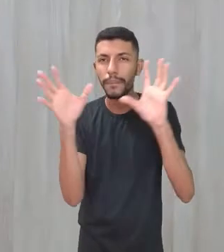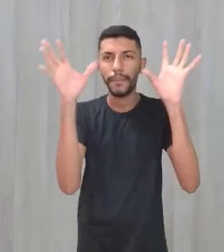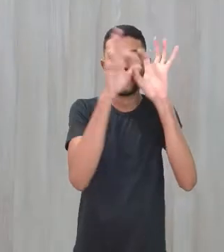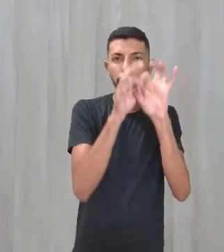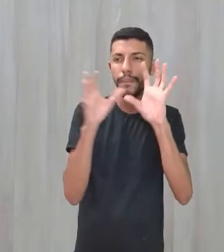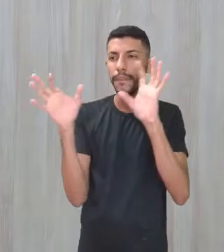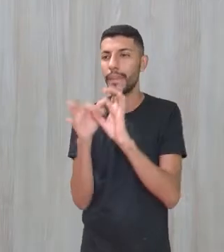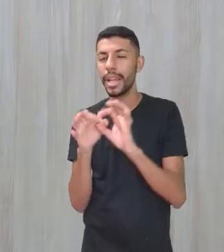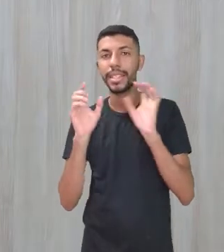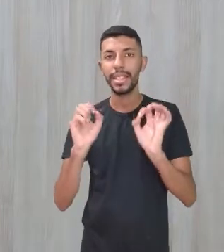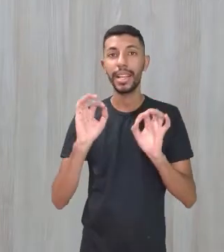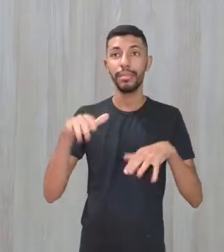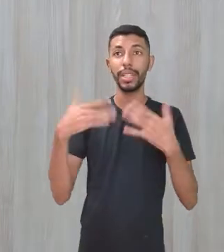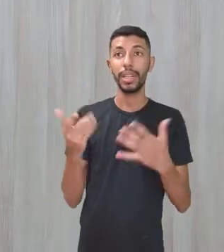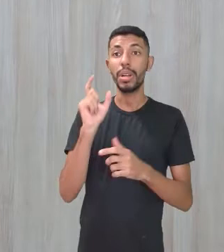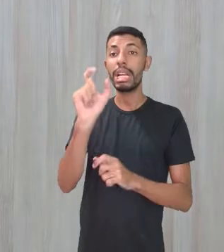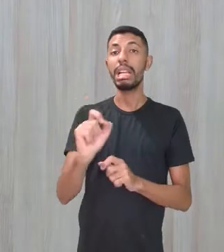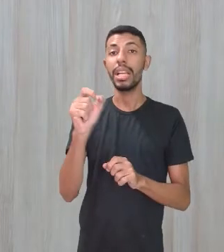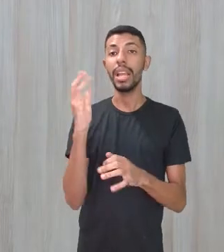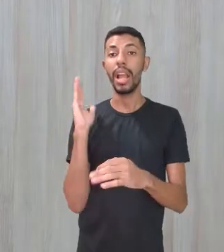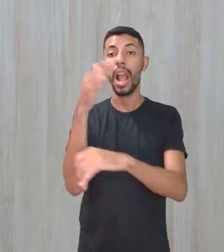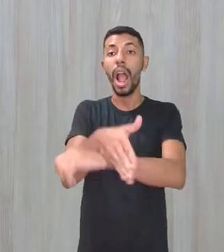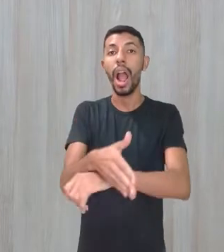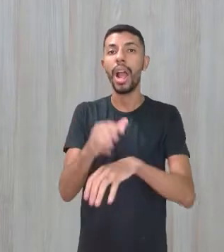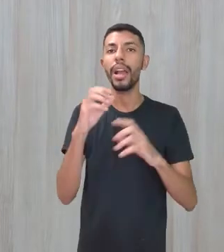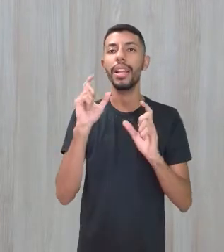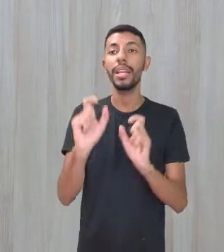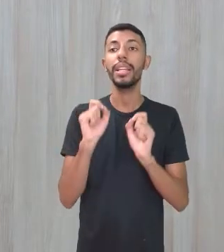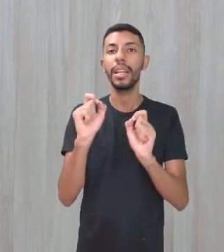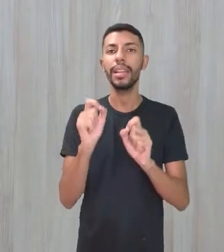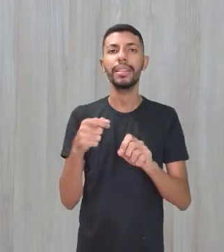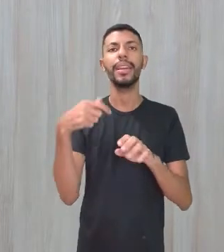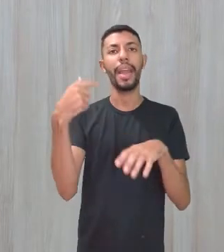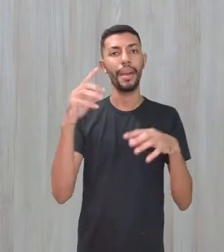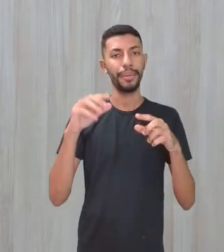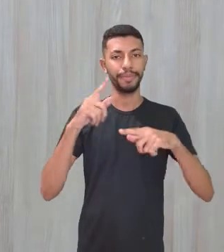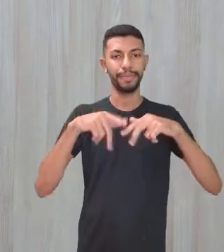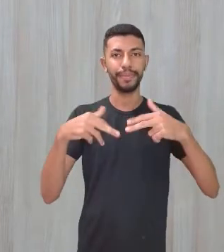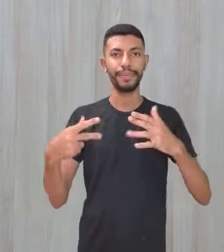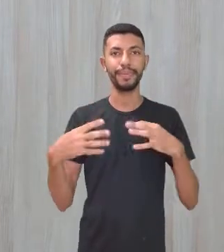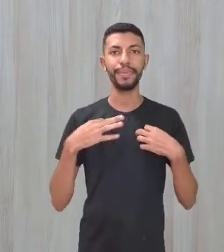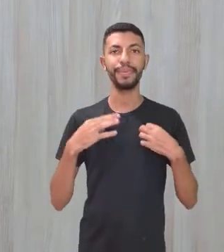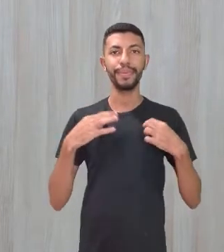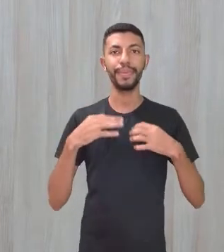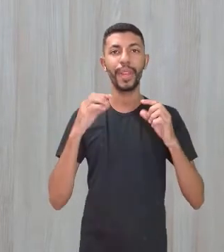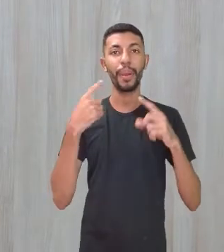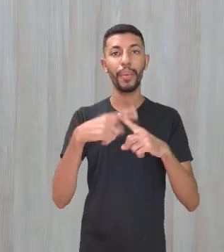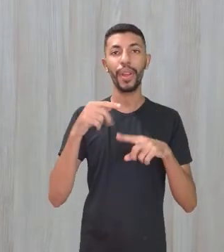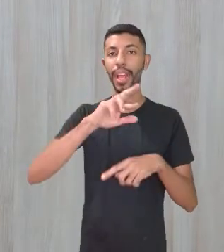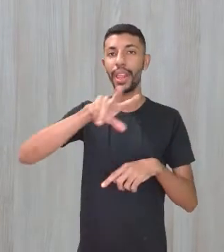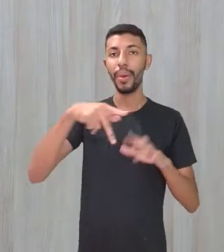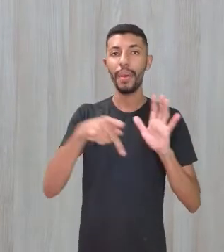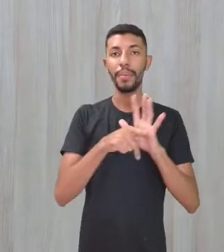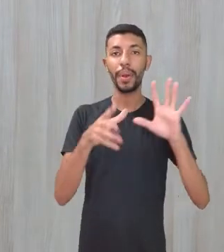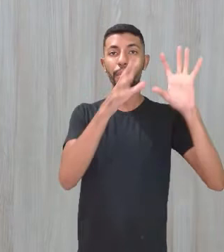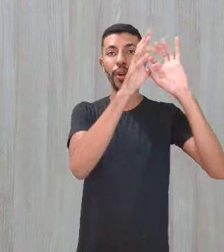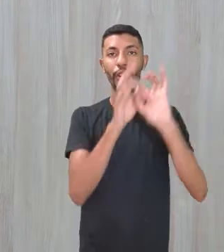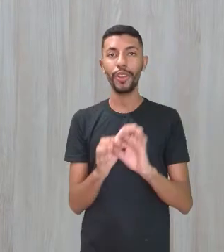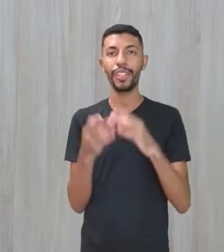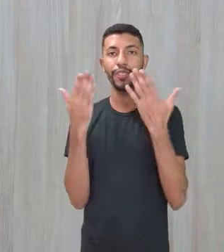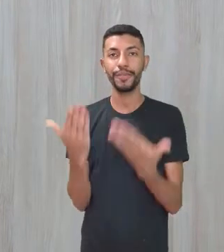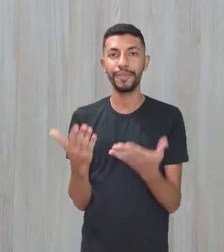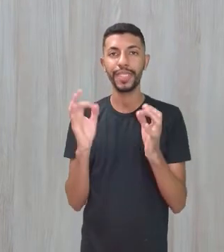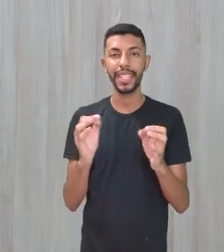O intruso, nesse momento, que tem vários animais, o intruso é a meia, porque não faz parte daquele contexto. Então, esse estudante